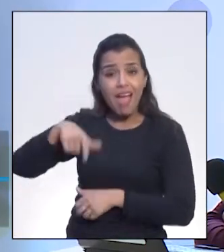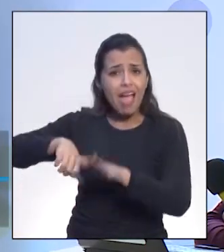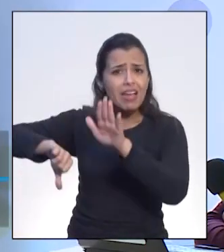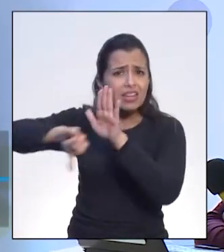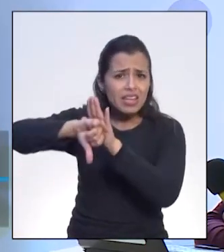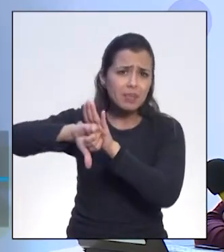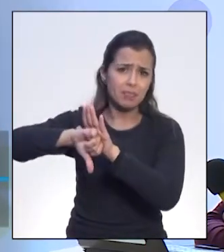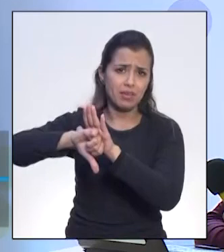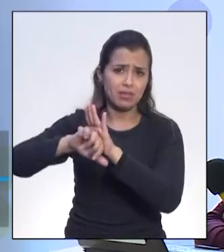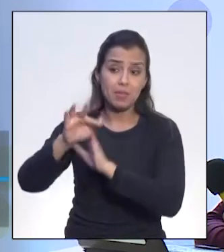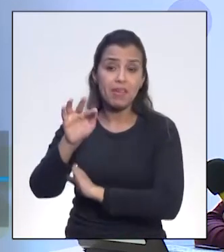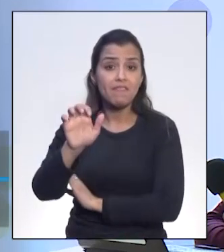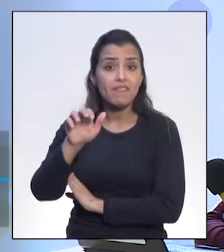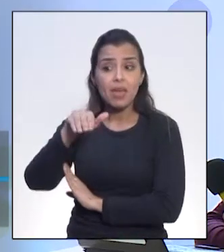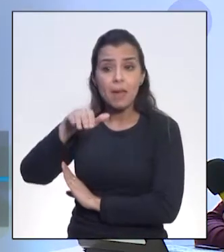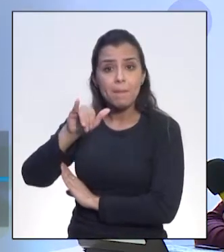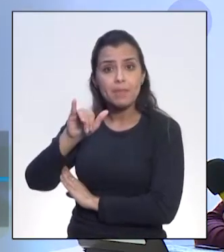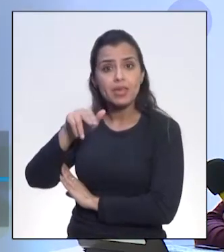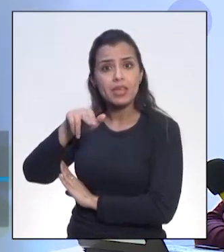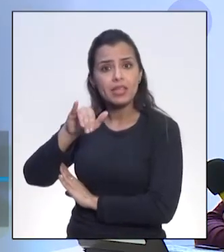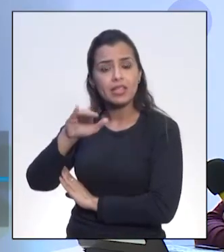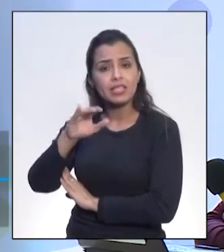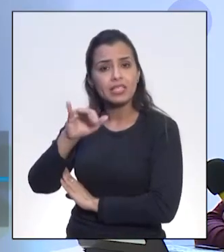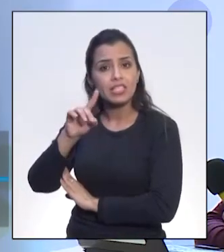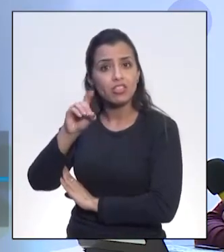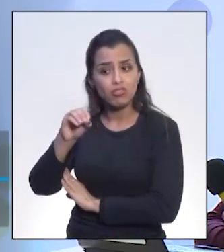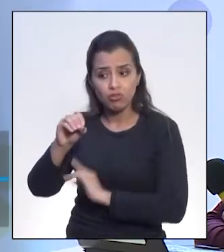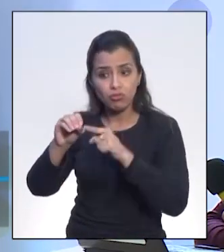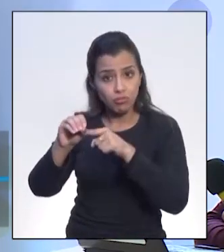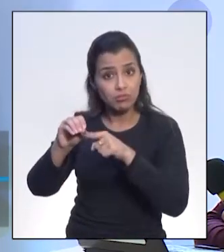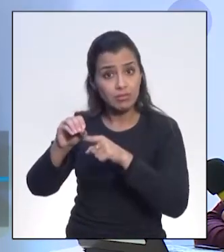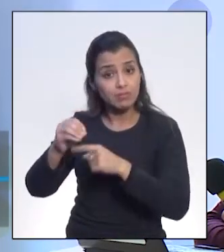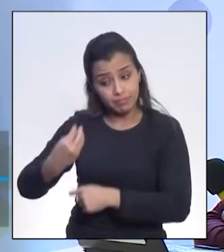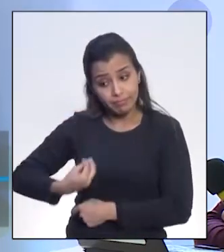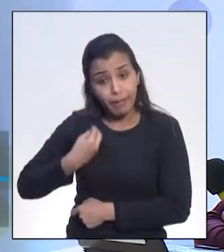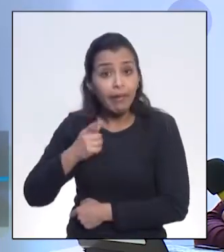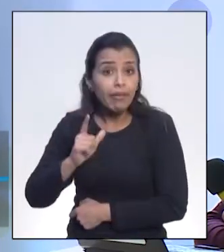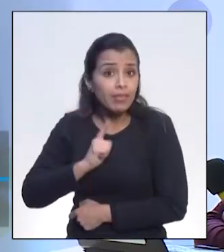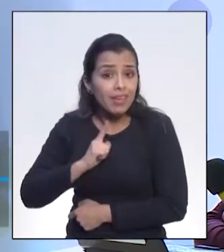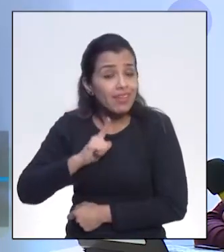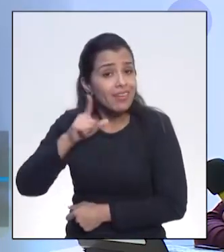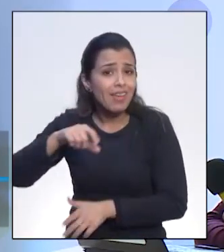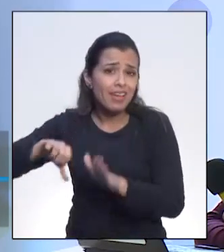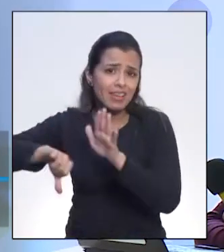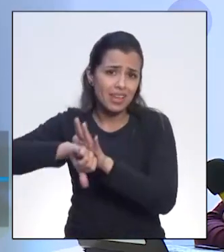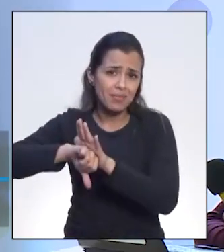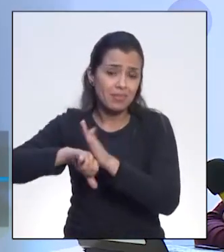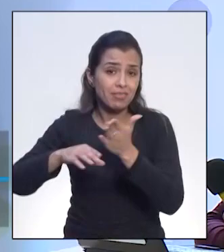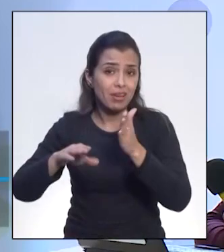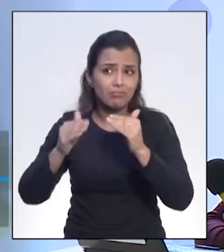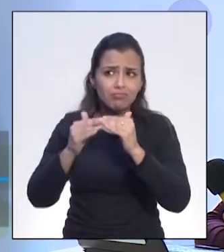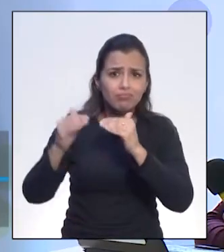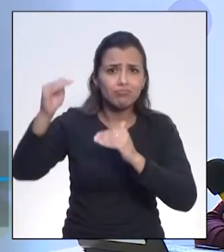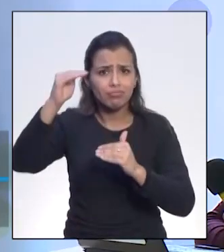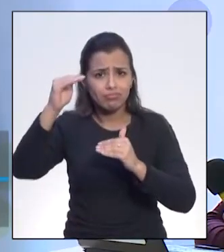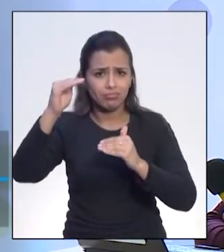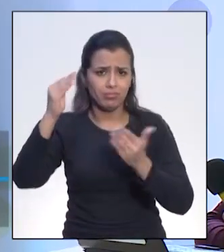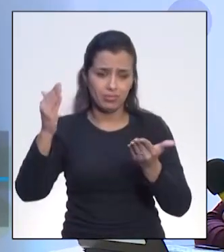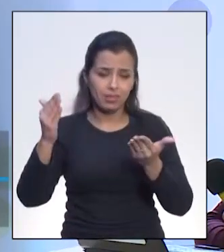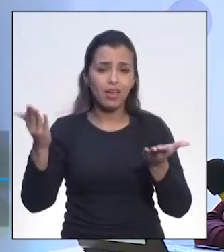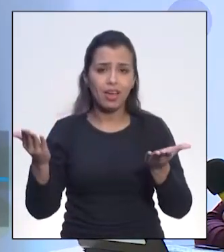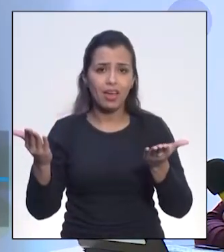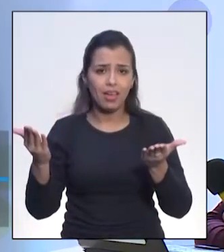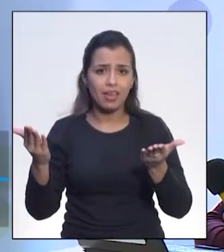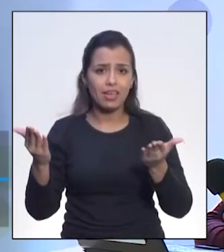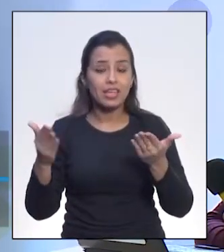E existe. Né? Então, nós estamos discutindo aqui sobre questões de superioridade, inferioridade, nós estamos aqui discutindo